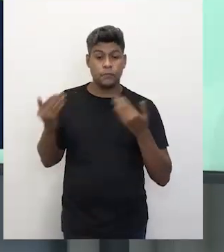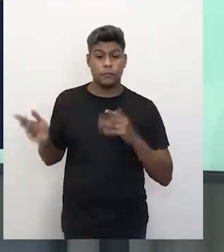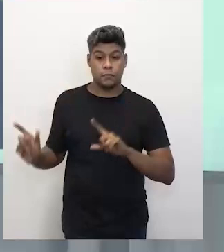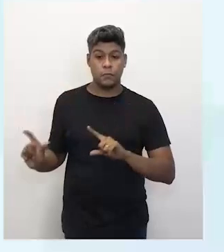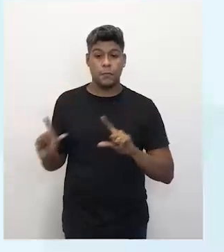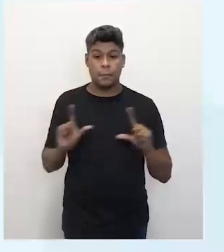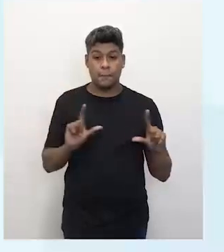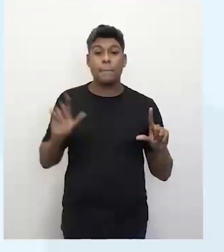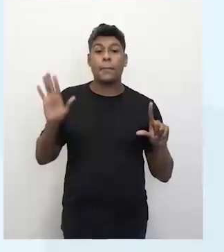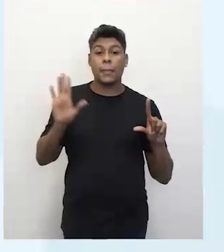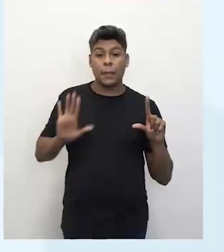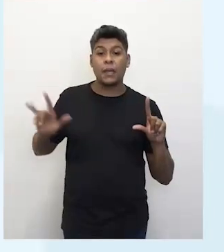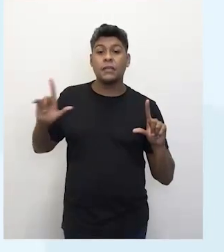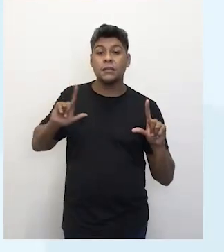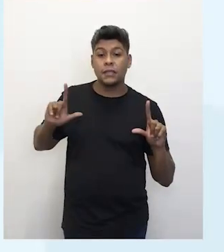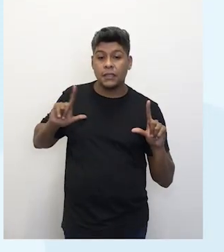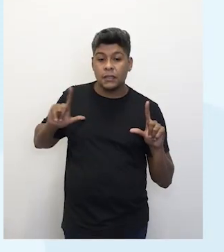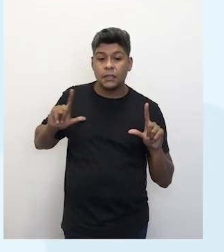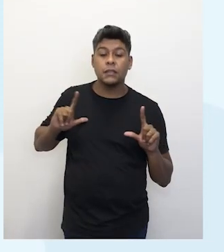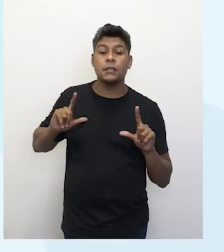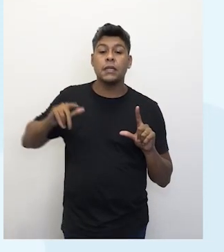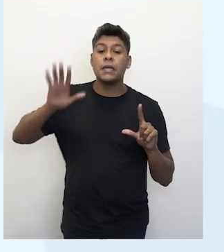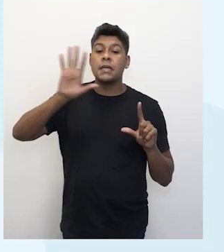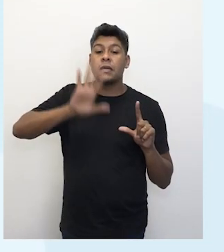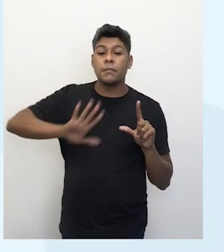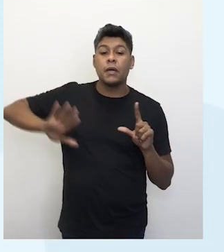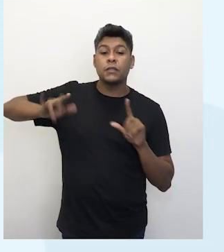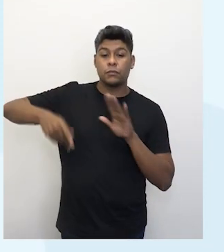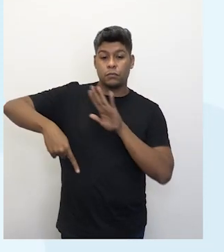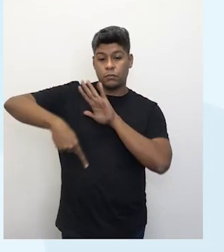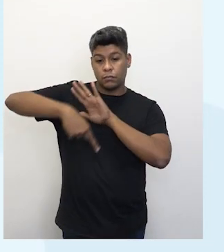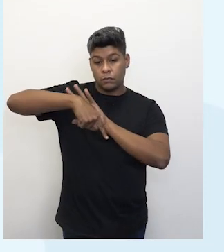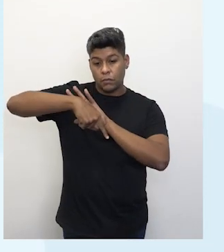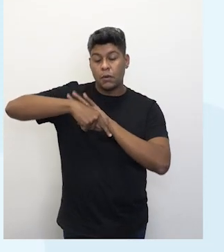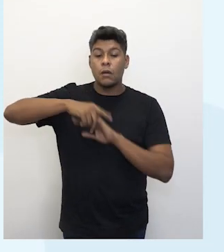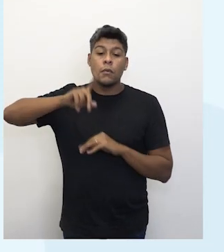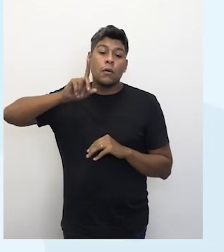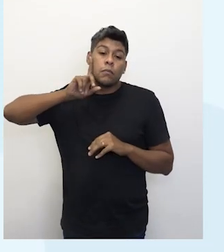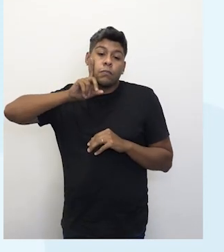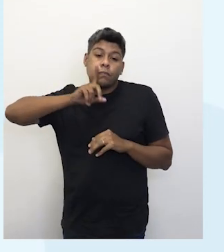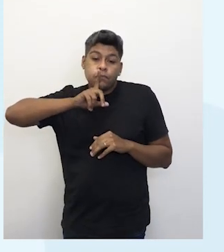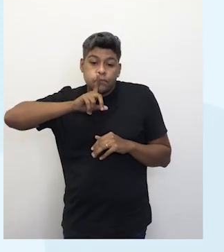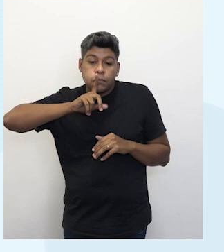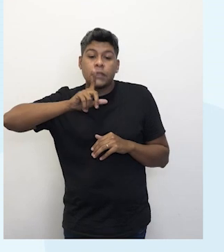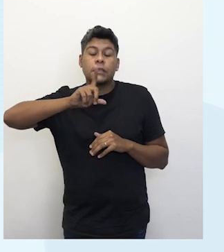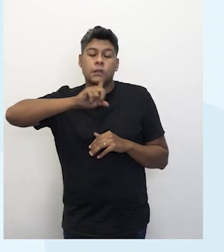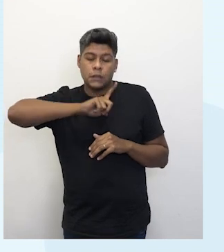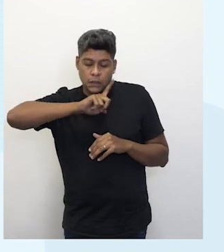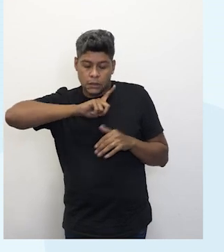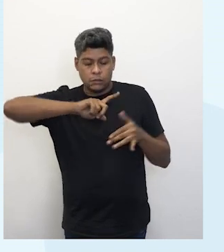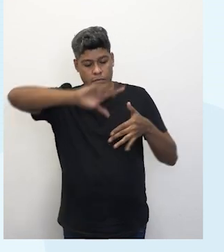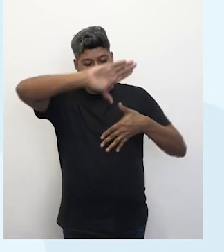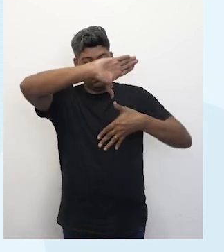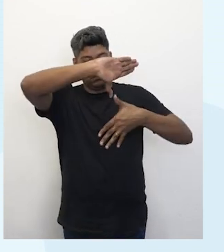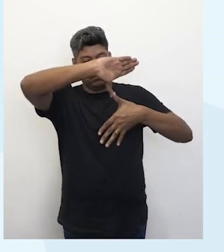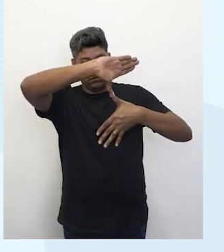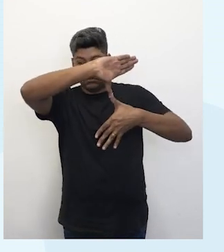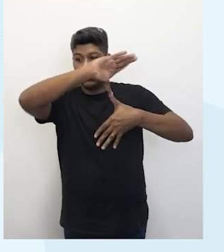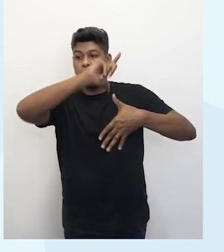próxima imagem aí nós temos a imagem de satélite do continente americano tá E aí nós vamos aí